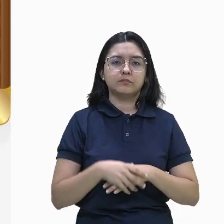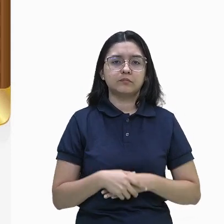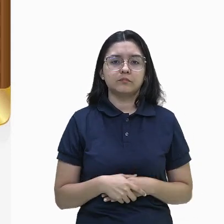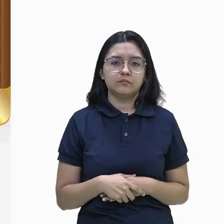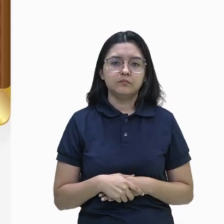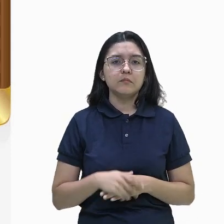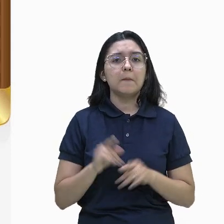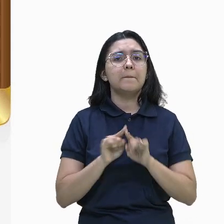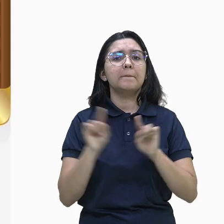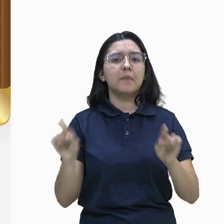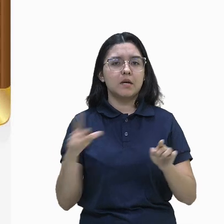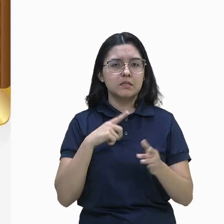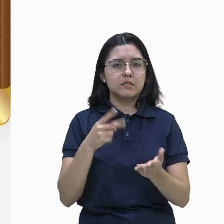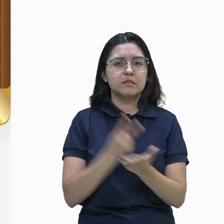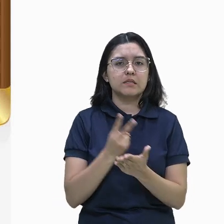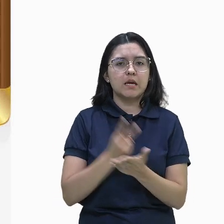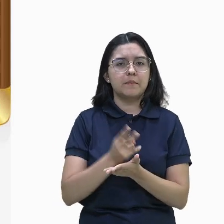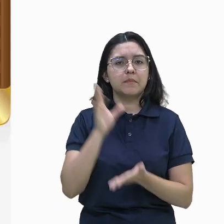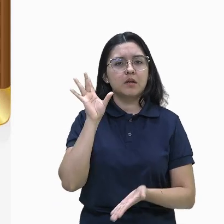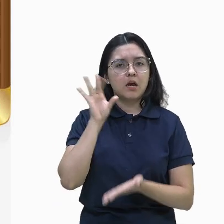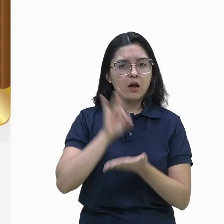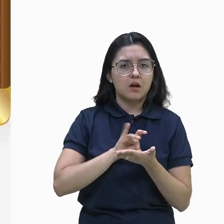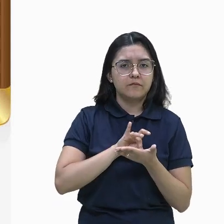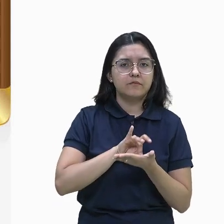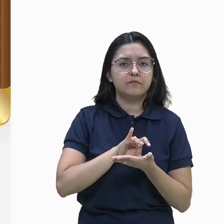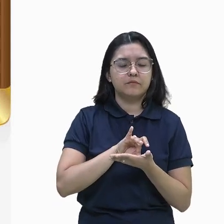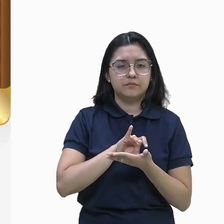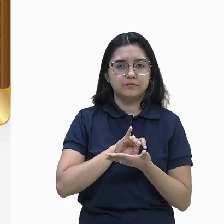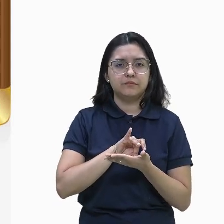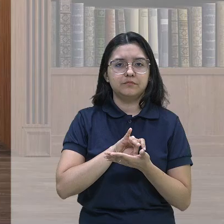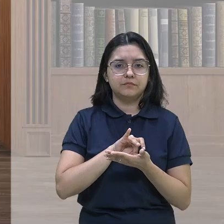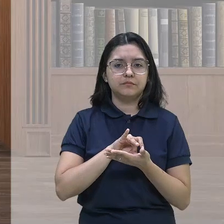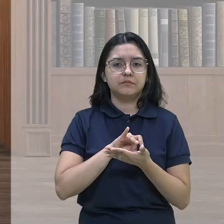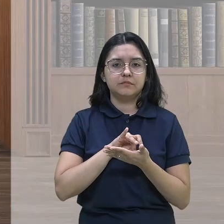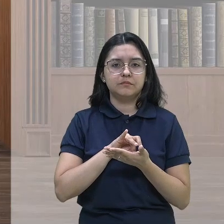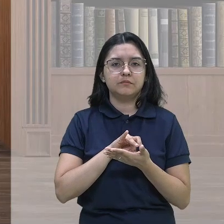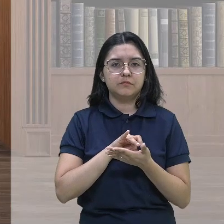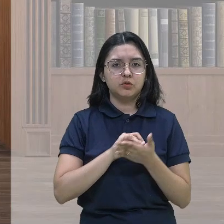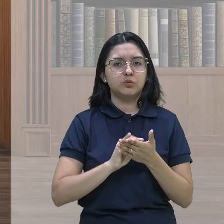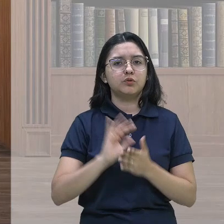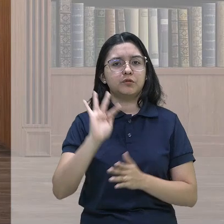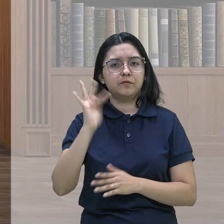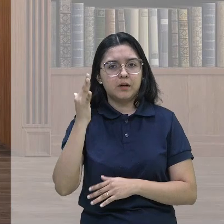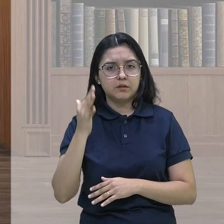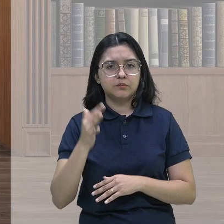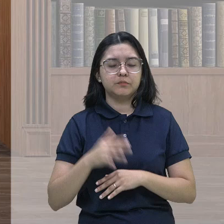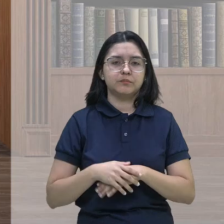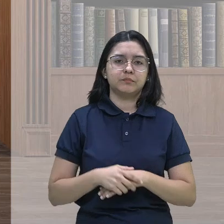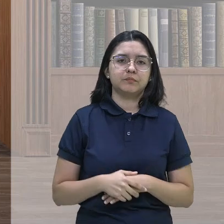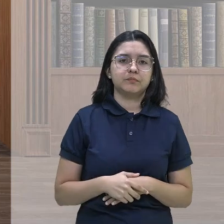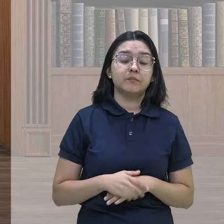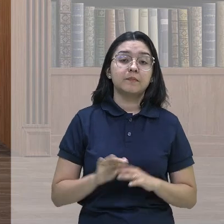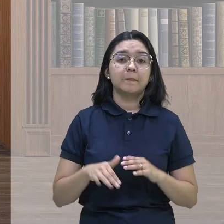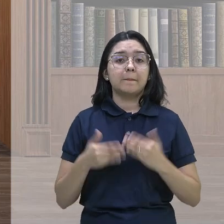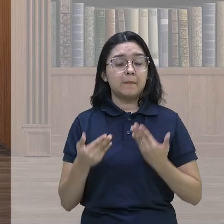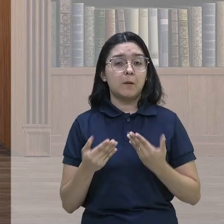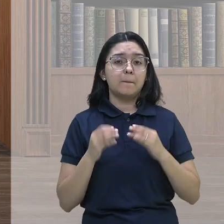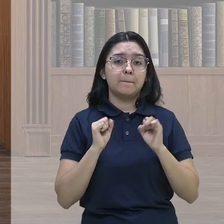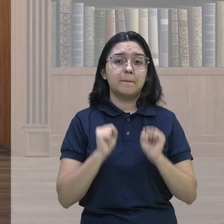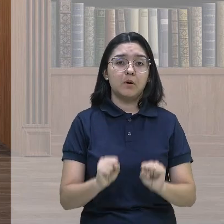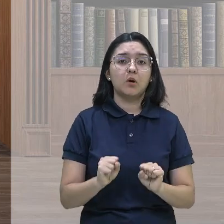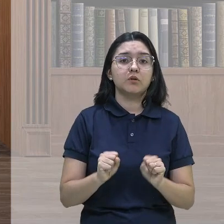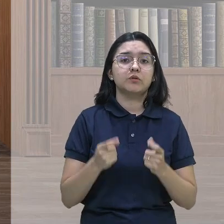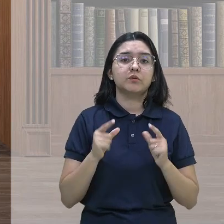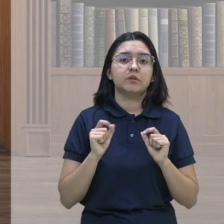sensatez, sem perder a realidade, a veracidade dos fatos. Então, ela pode ser ali